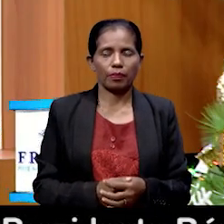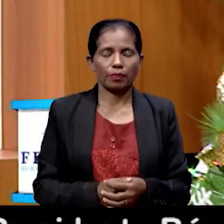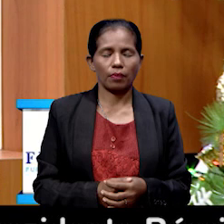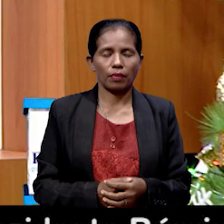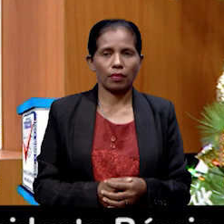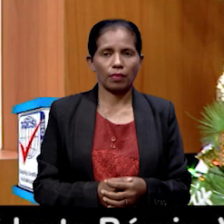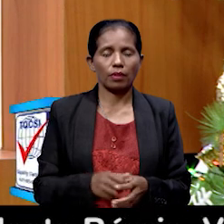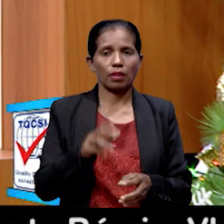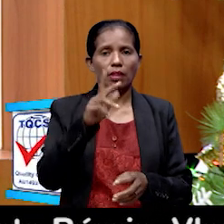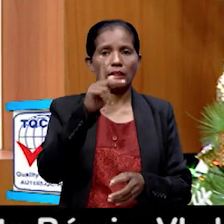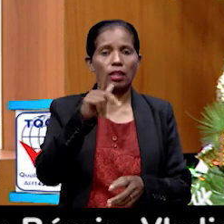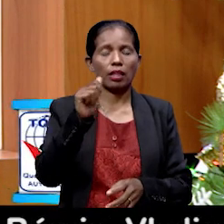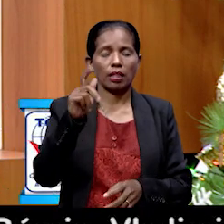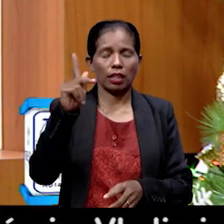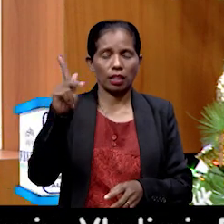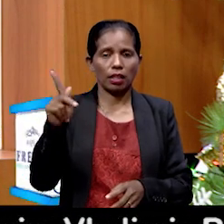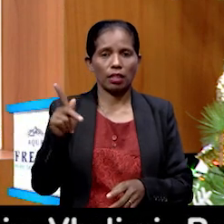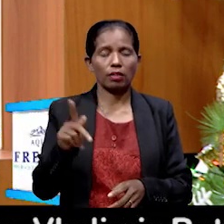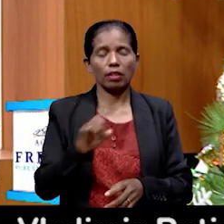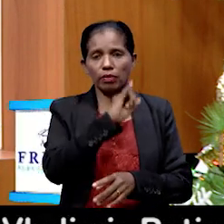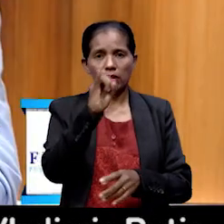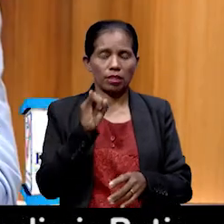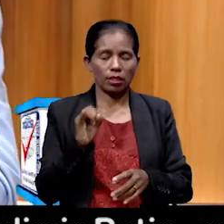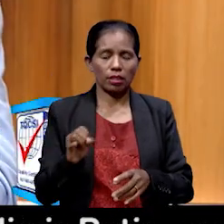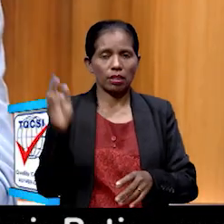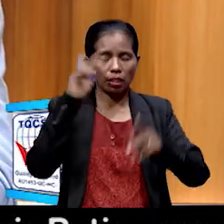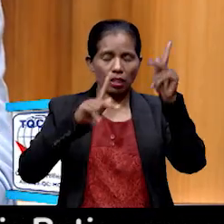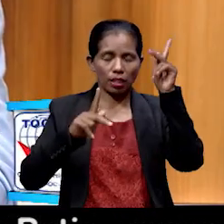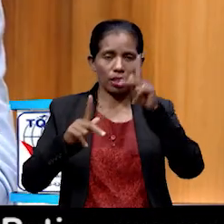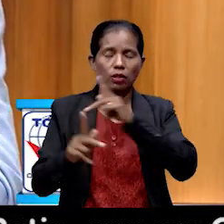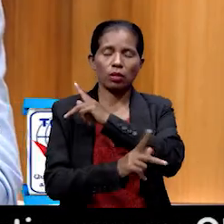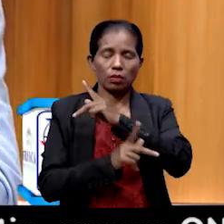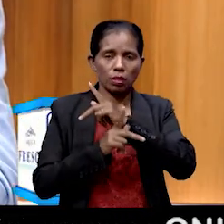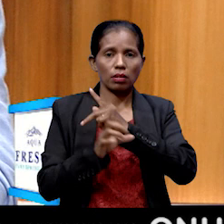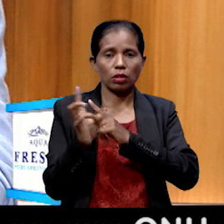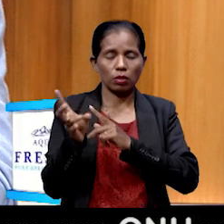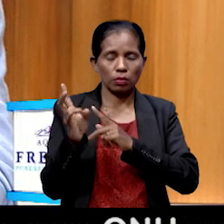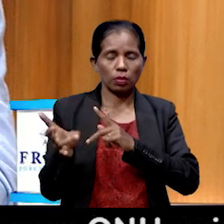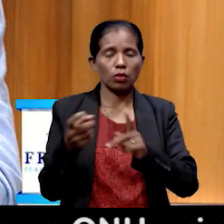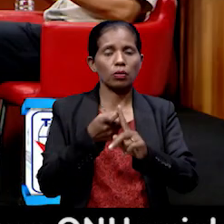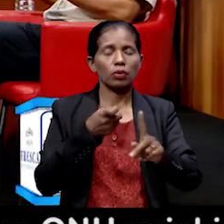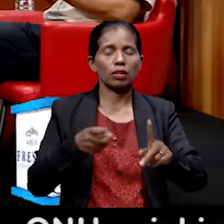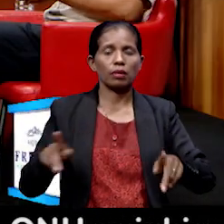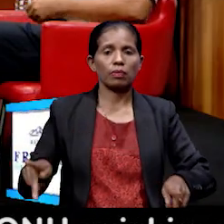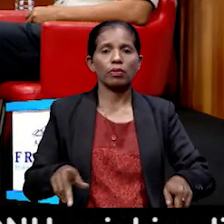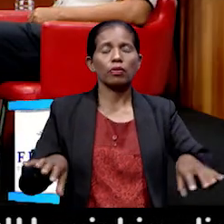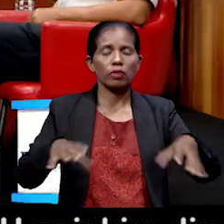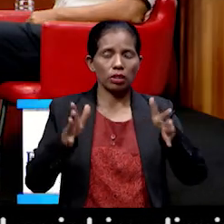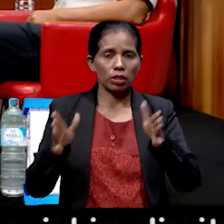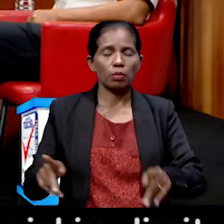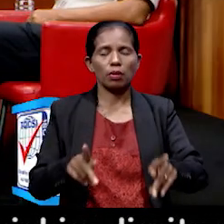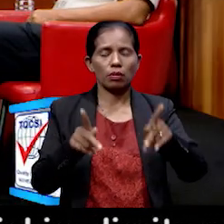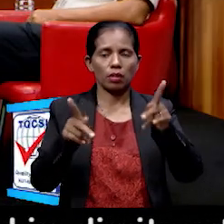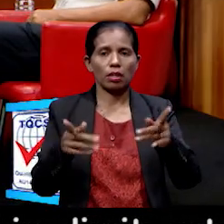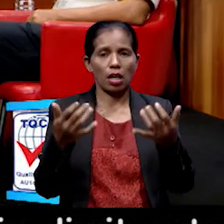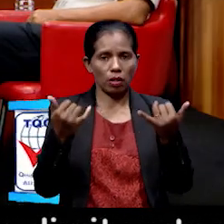Comissão Anticorrupção consegue investiga caso corrupção Hitunulu, neve comete o funcionário público, maioria cargo político, nune balu ba